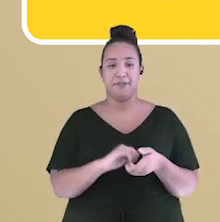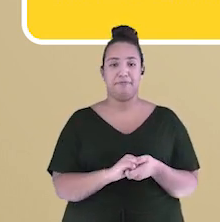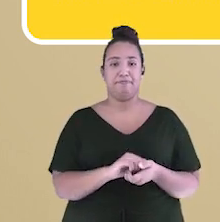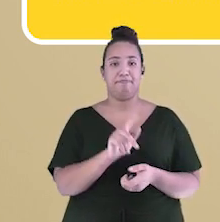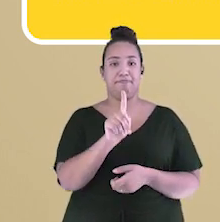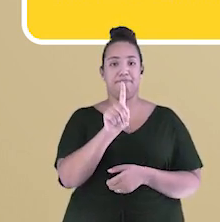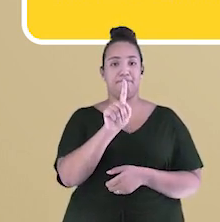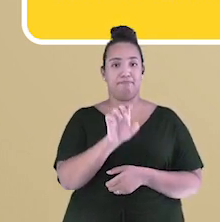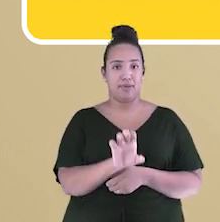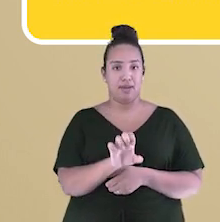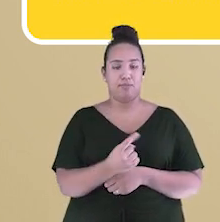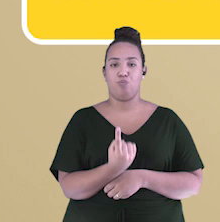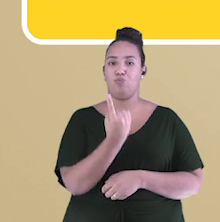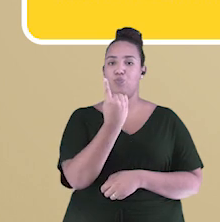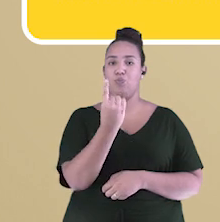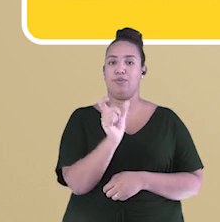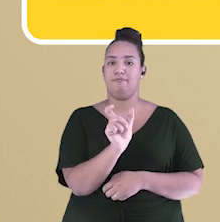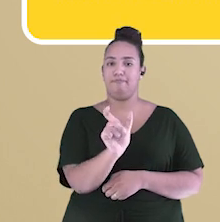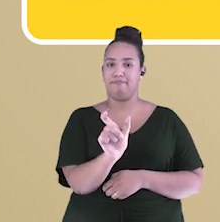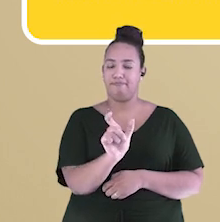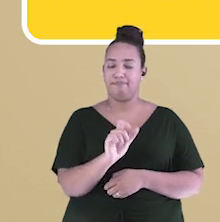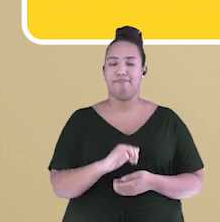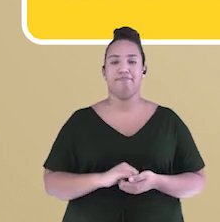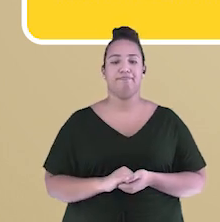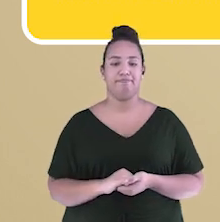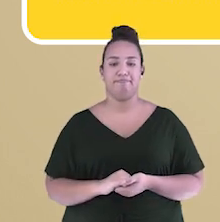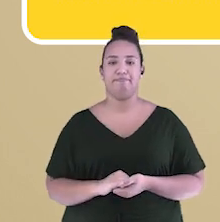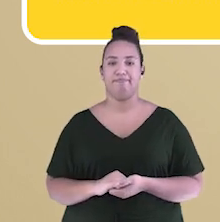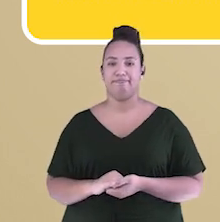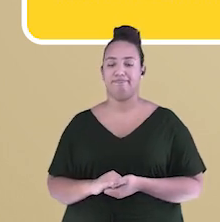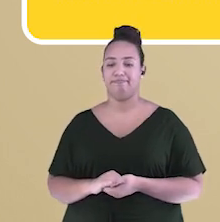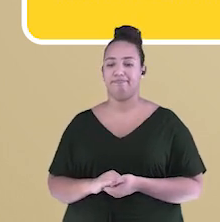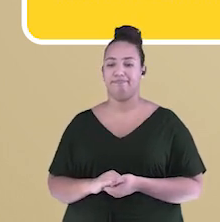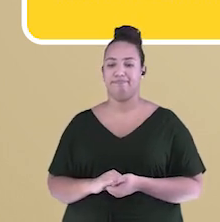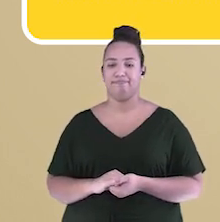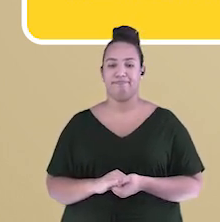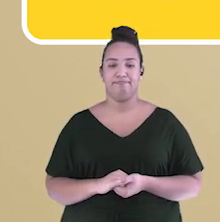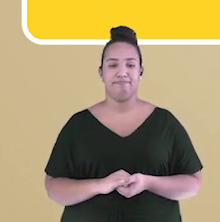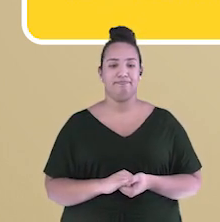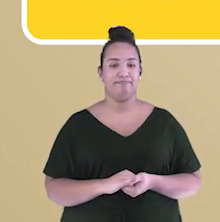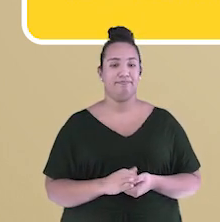3 sílabas. Pé, 1 sílaba.